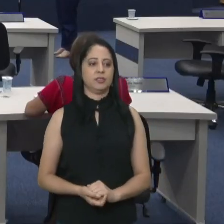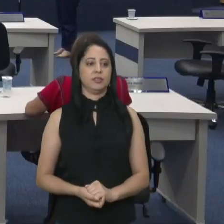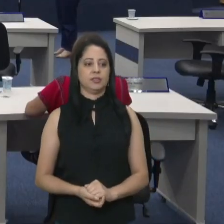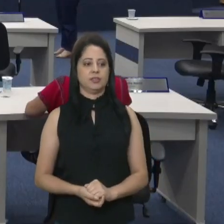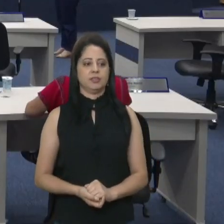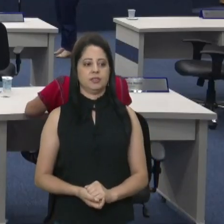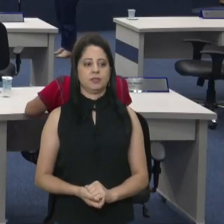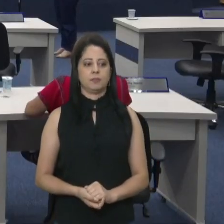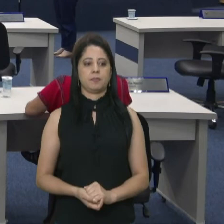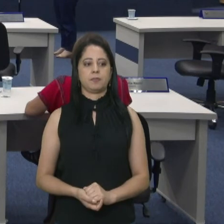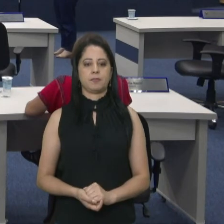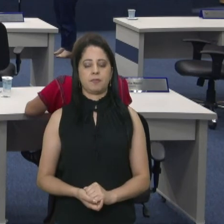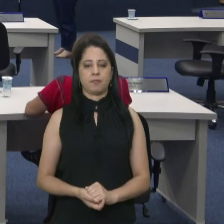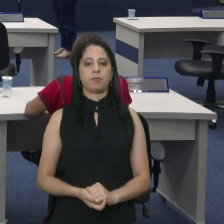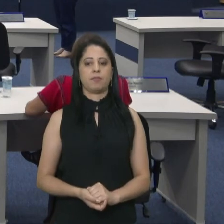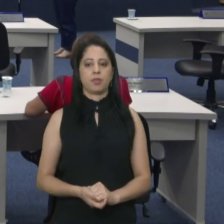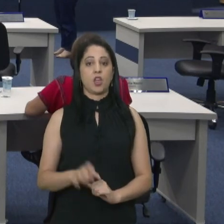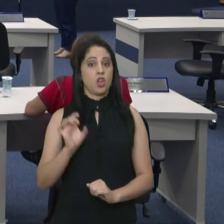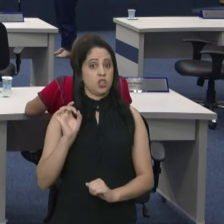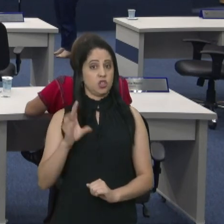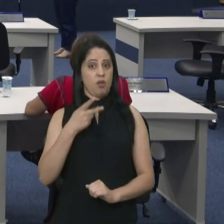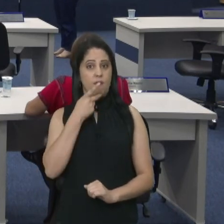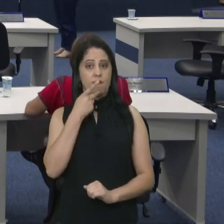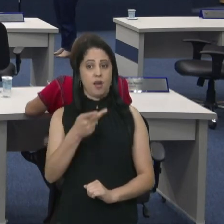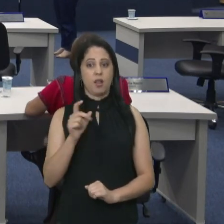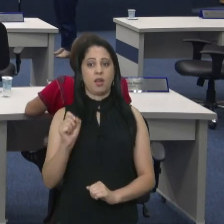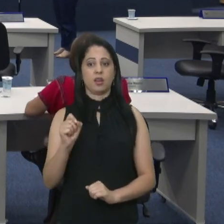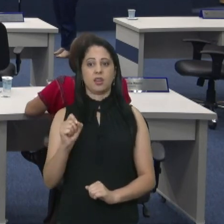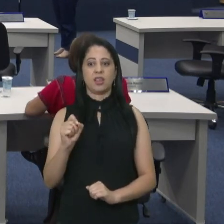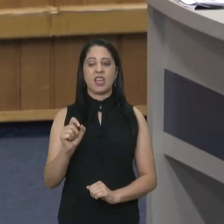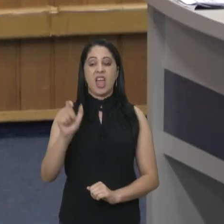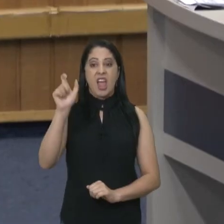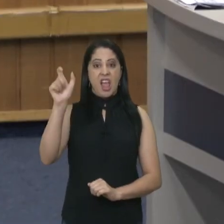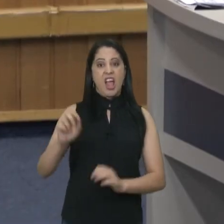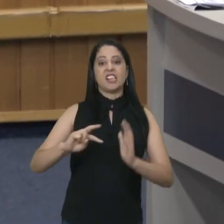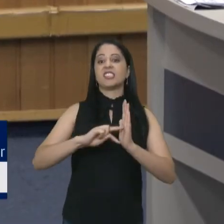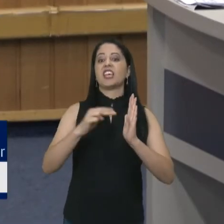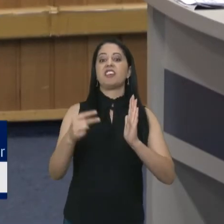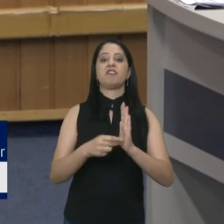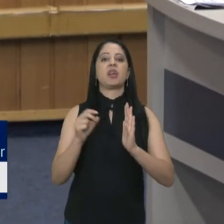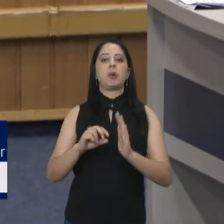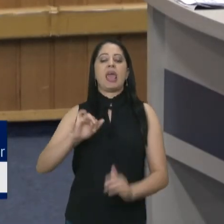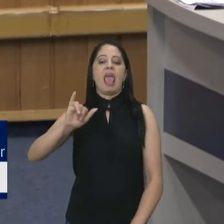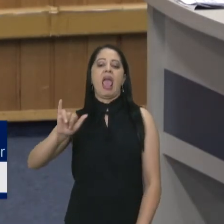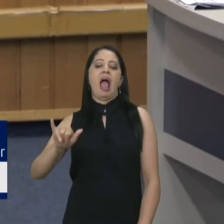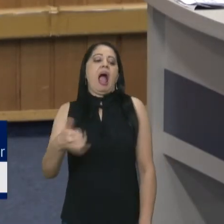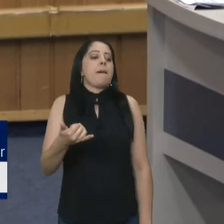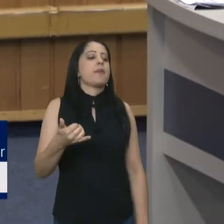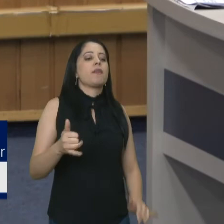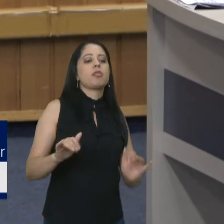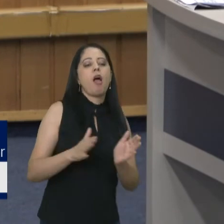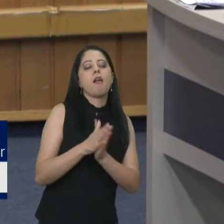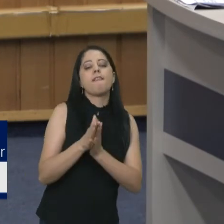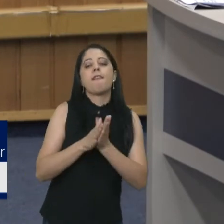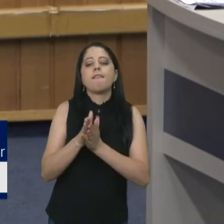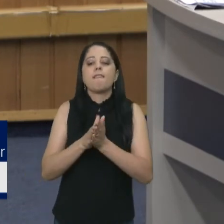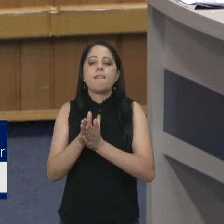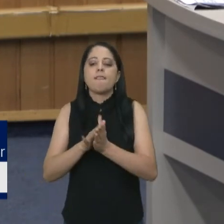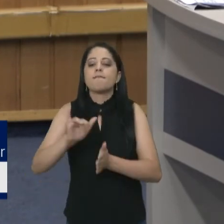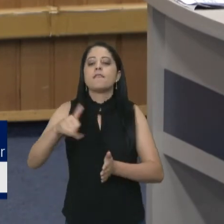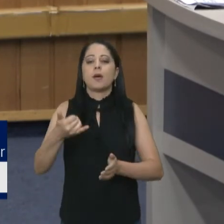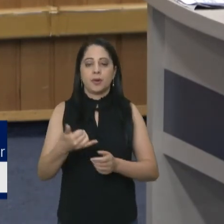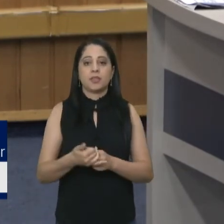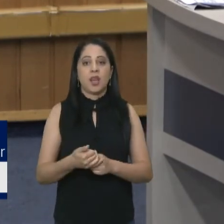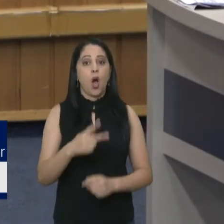Fraga. Eu quero deixar registrado, isso se chama oportunismo, né, doutor José Cláudio? Oportunismo. Que o